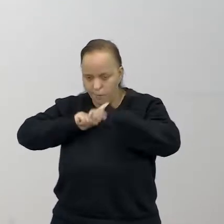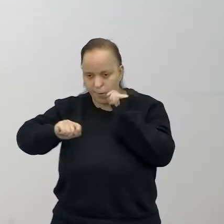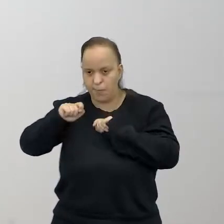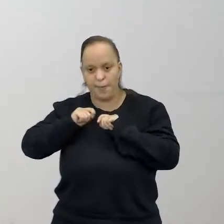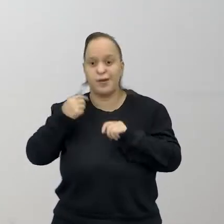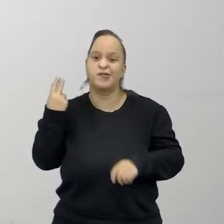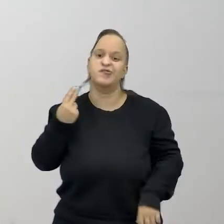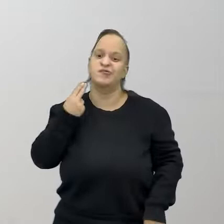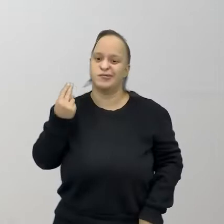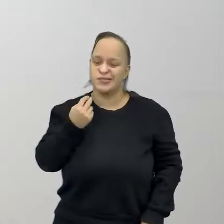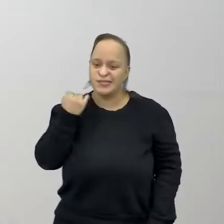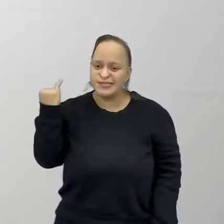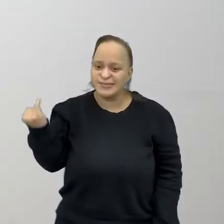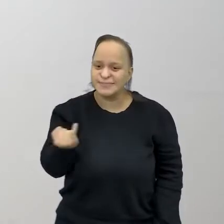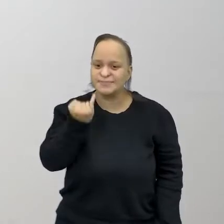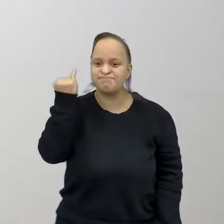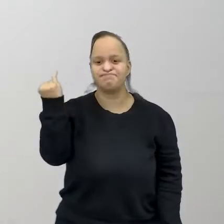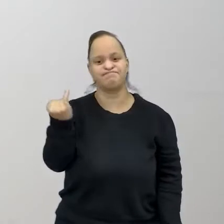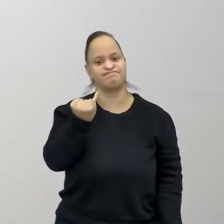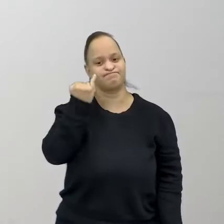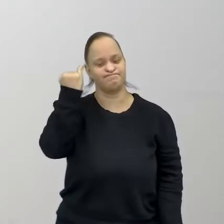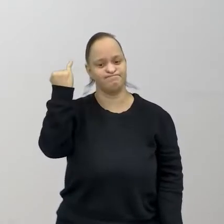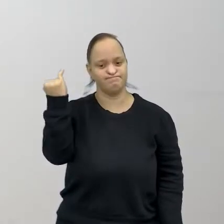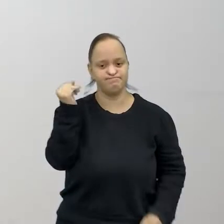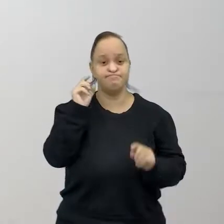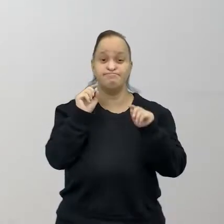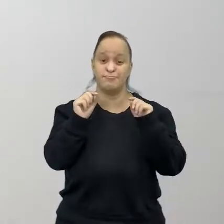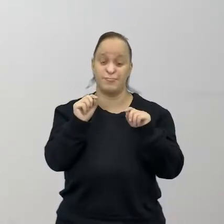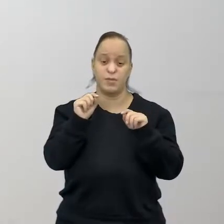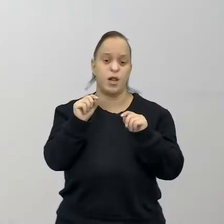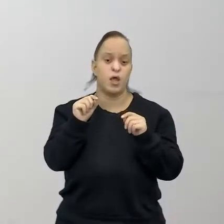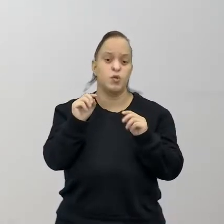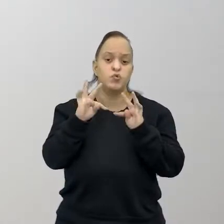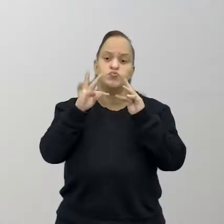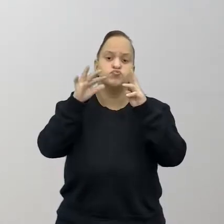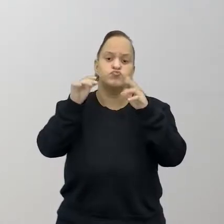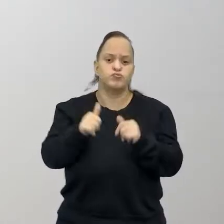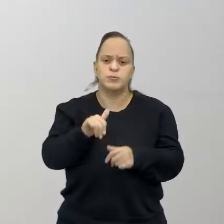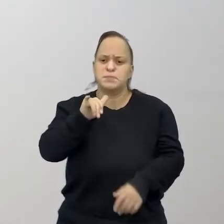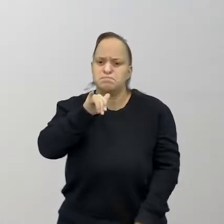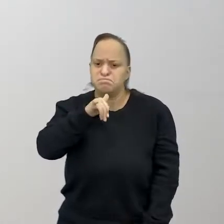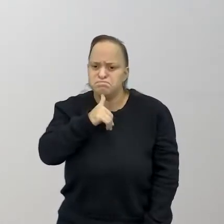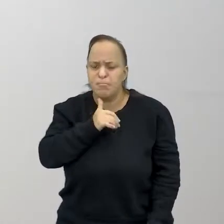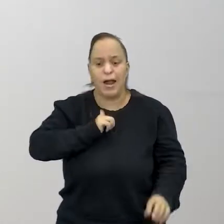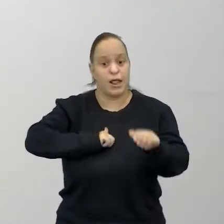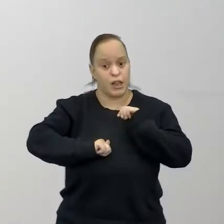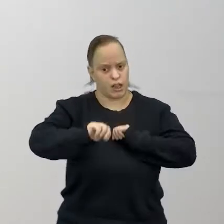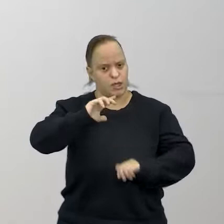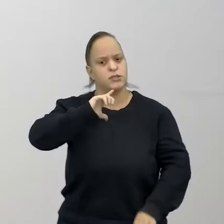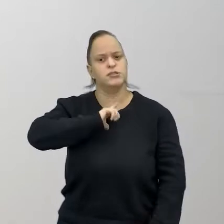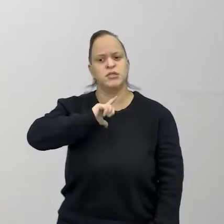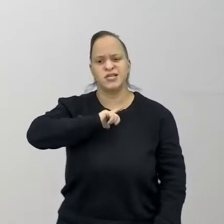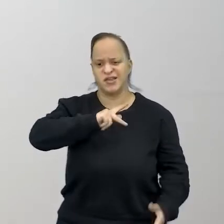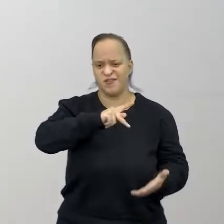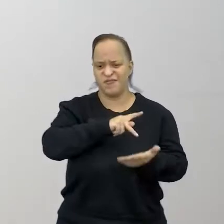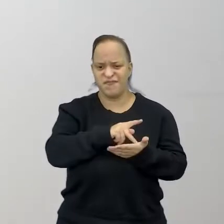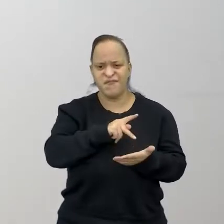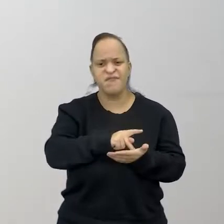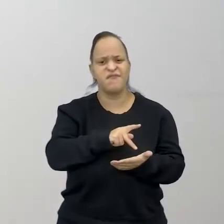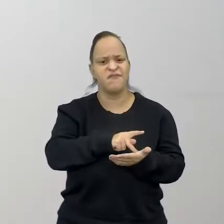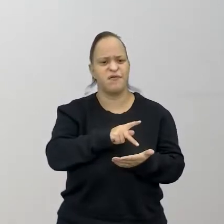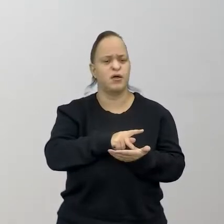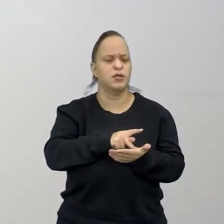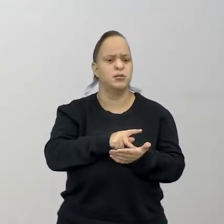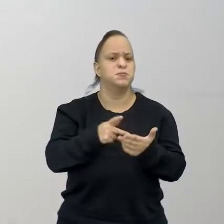é muito importante que fique claro que todos nós passamos por tristeza, todos nós passamos por ansiedade, todos nós passamos por um pouco